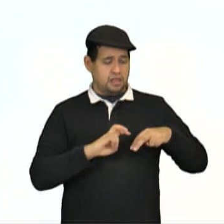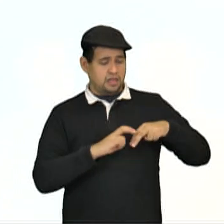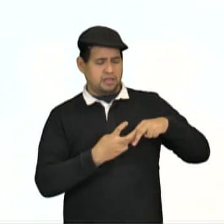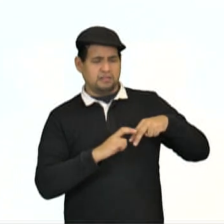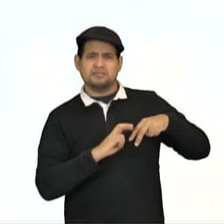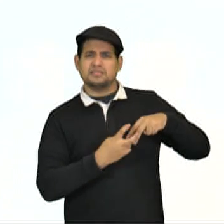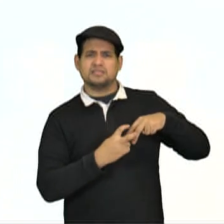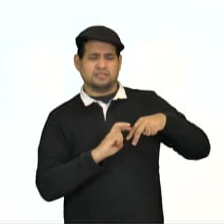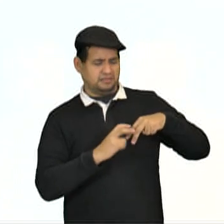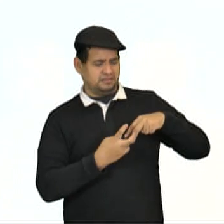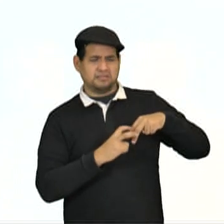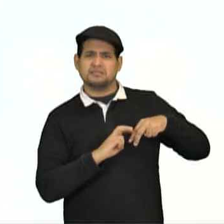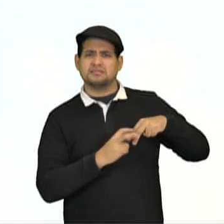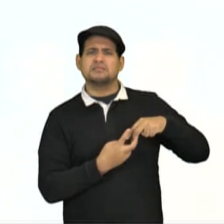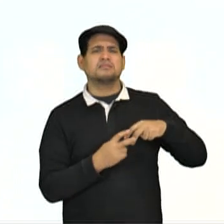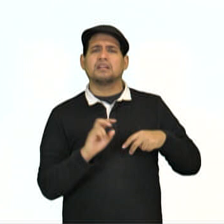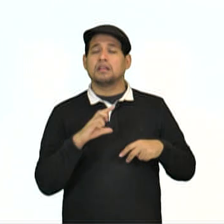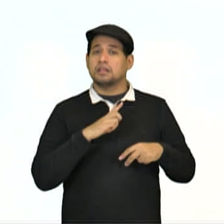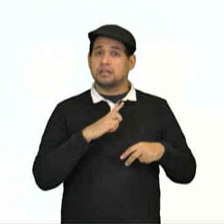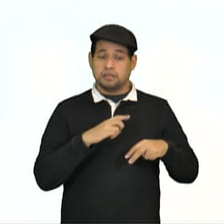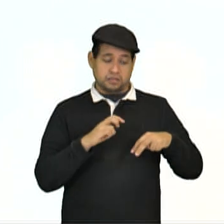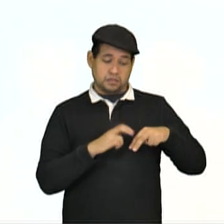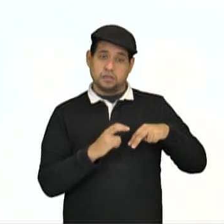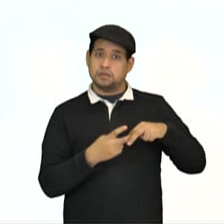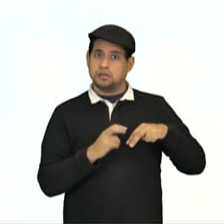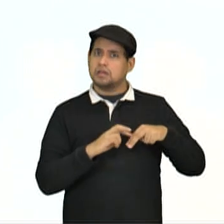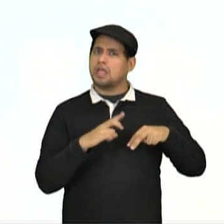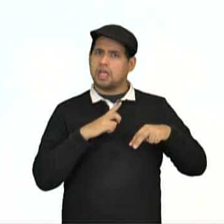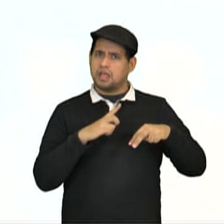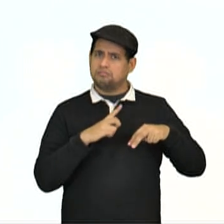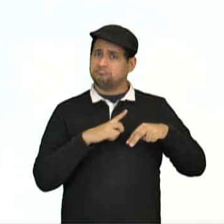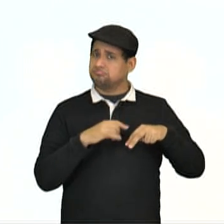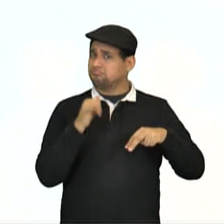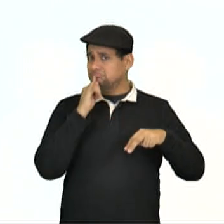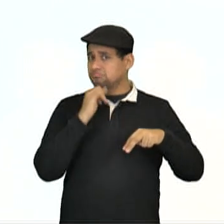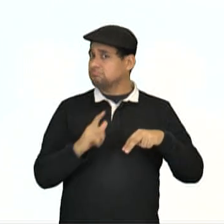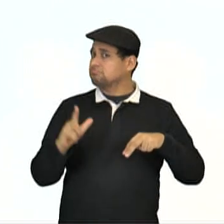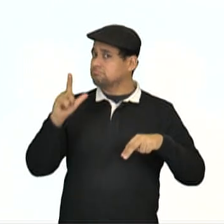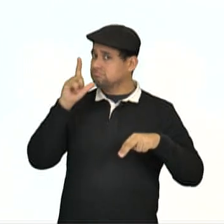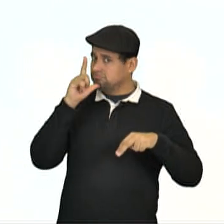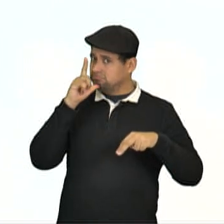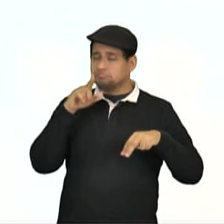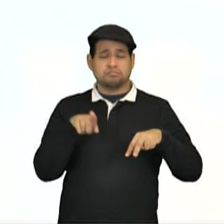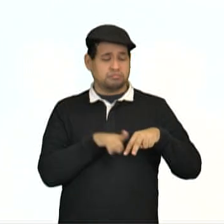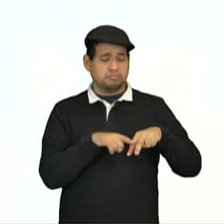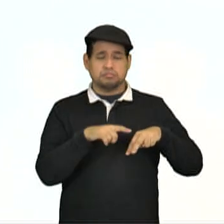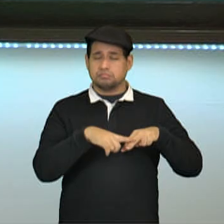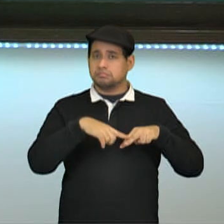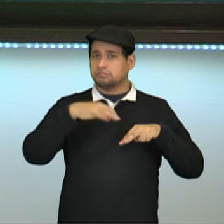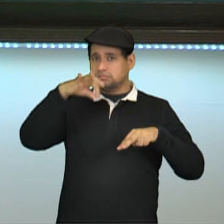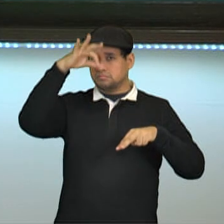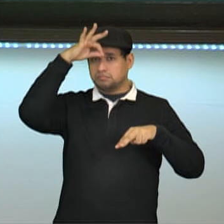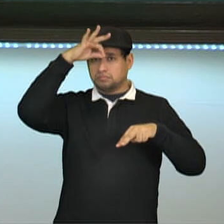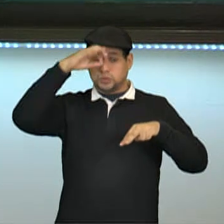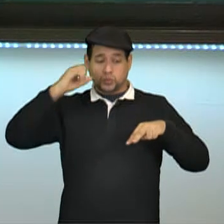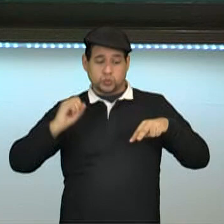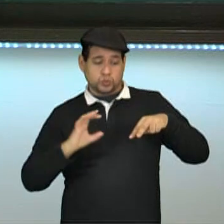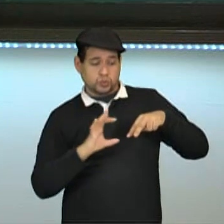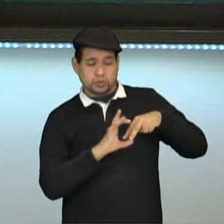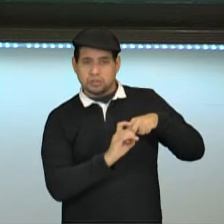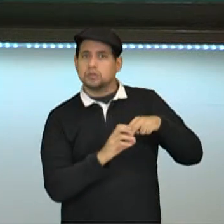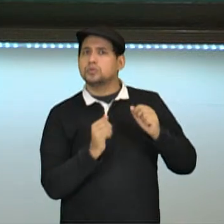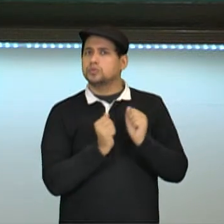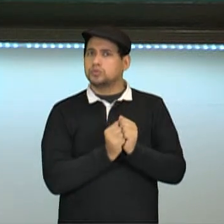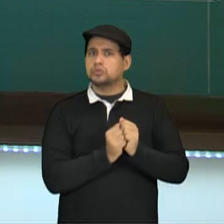hermafrodita. O que quer dizer isso? Ela tem tanto o genital masculino como o genital feminino ali no corpo dela.